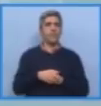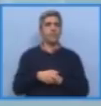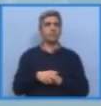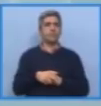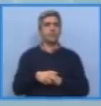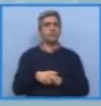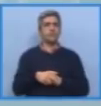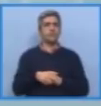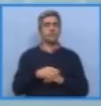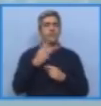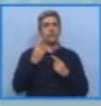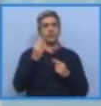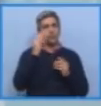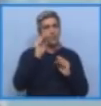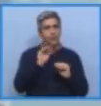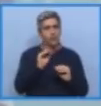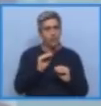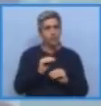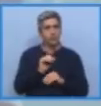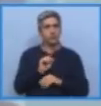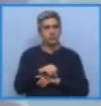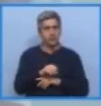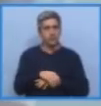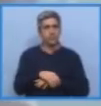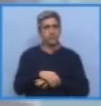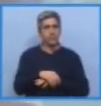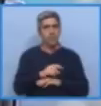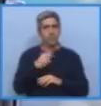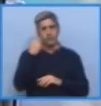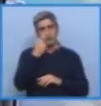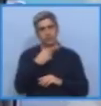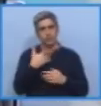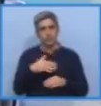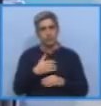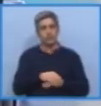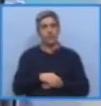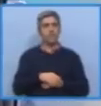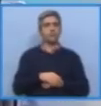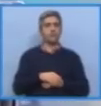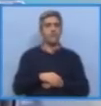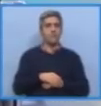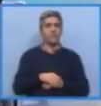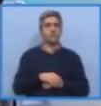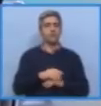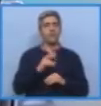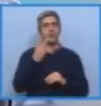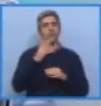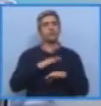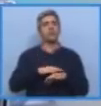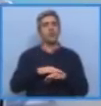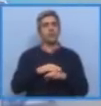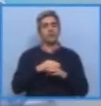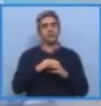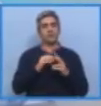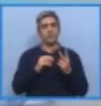É alguém muito pedagógico aqui, não é? Muito pedagógico e é uma figura muito sugestiva. Fundamentalmente por duas razões.